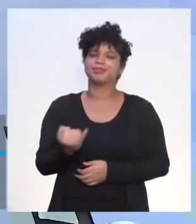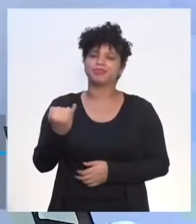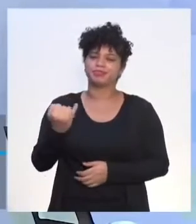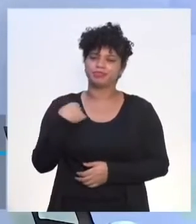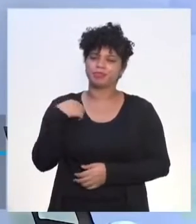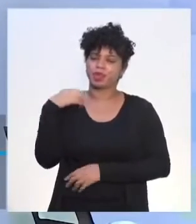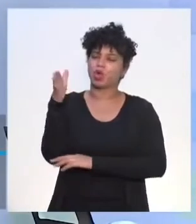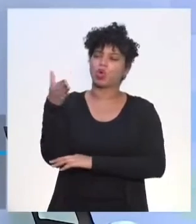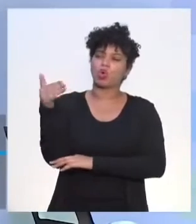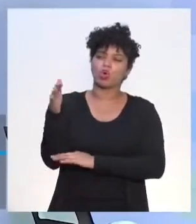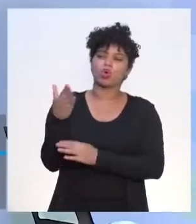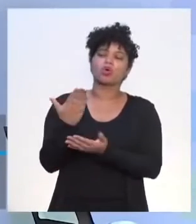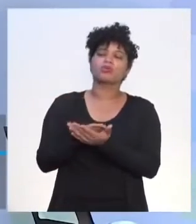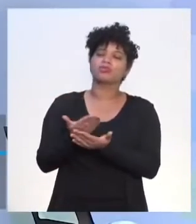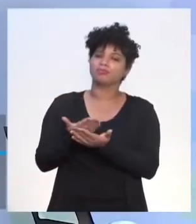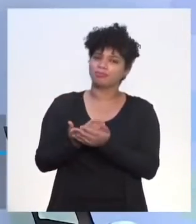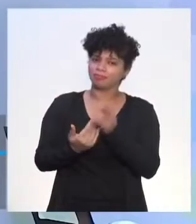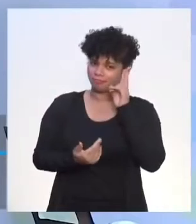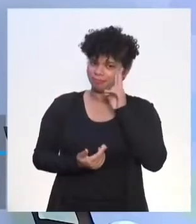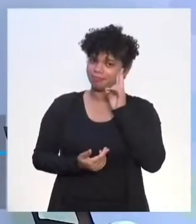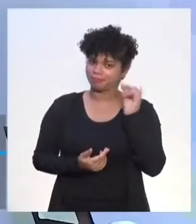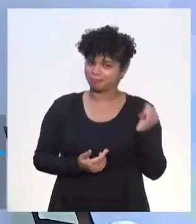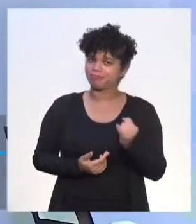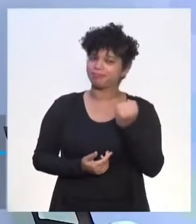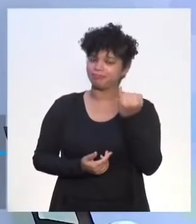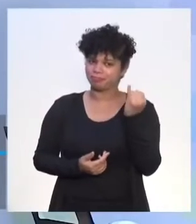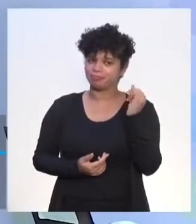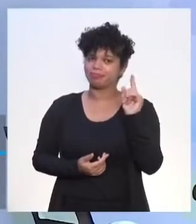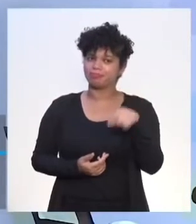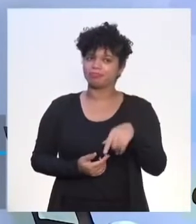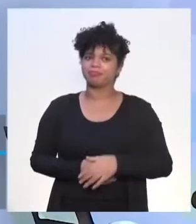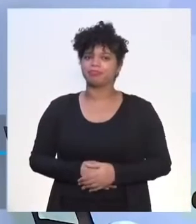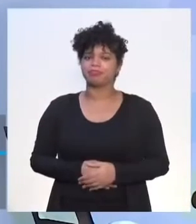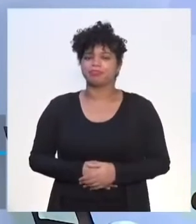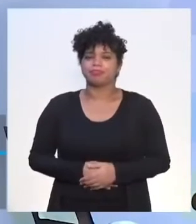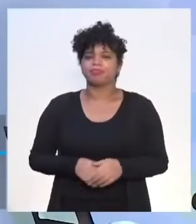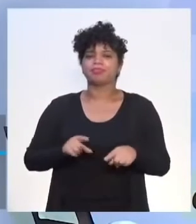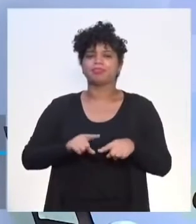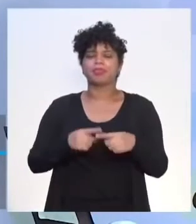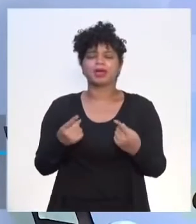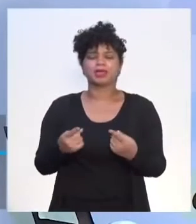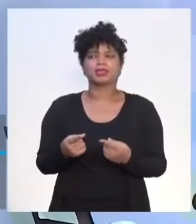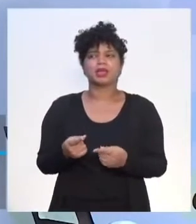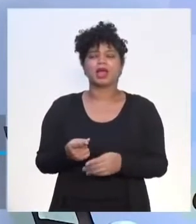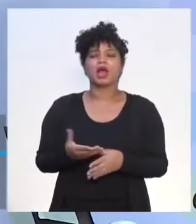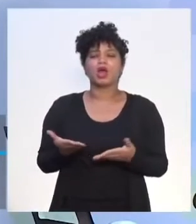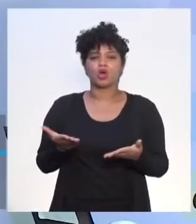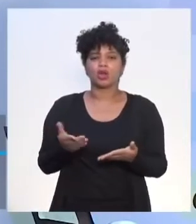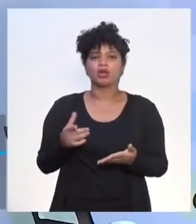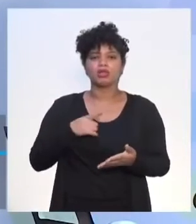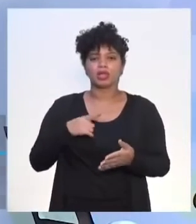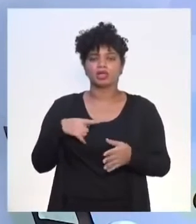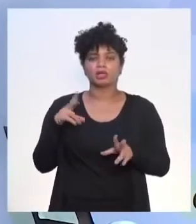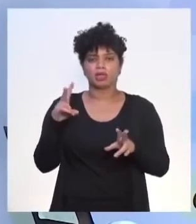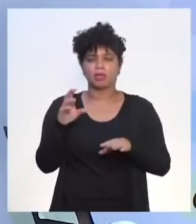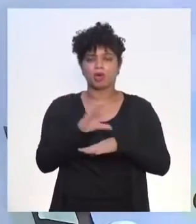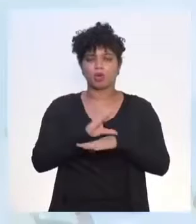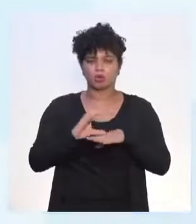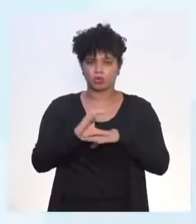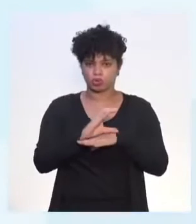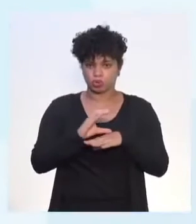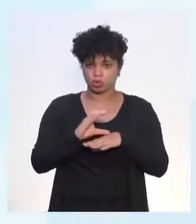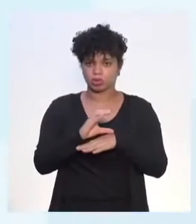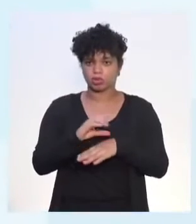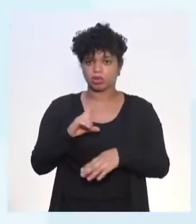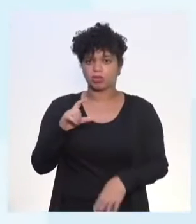importante estudar história, ok? Agora, professora Luiz, antes de nós entrarmos aqui na Constituição de